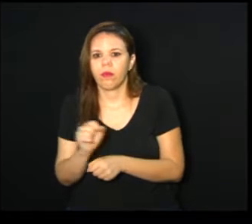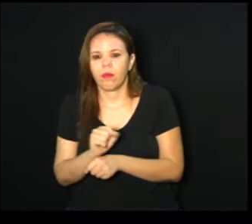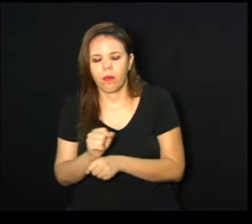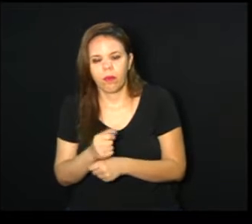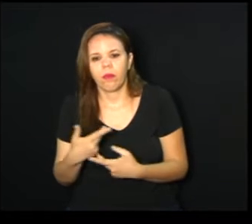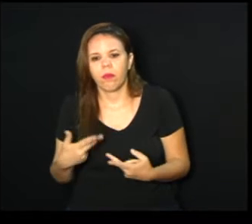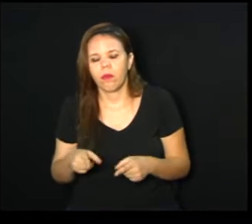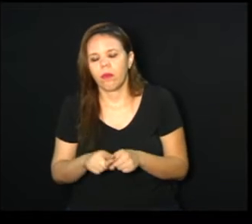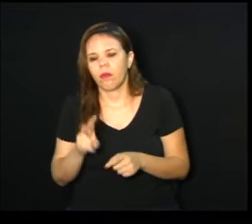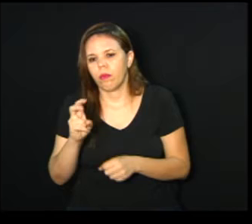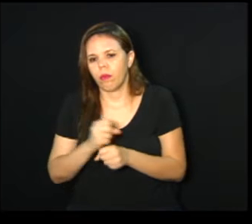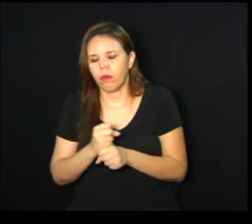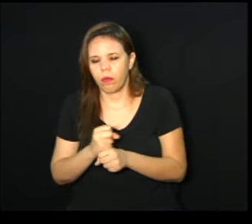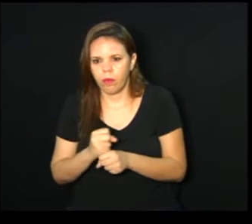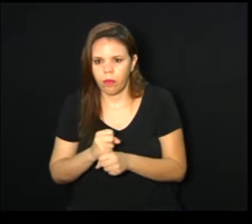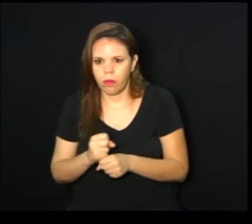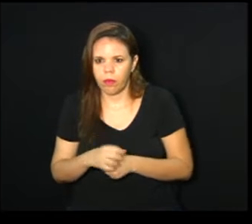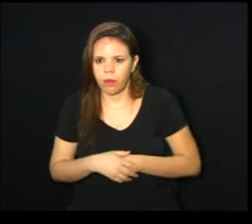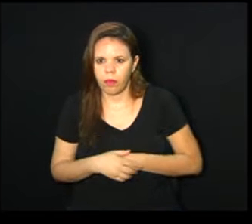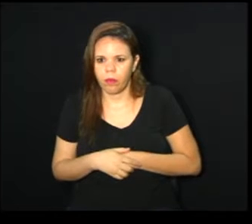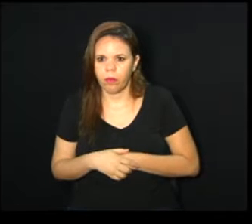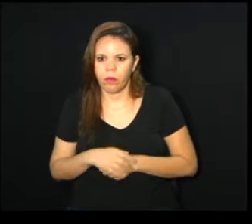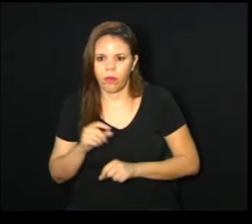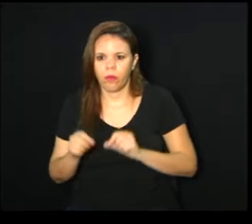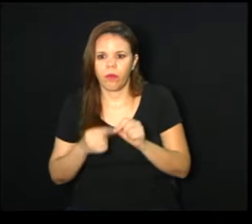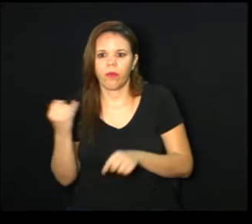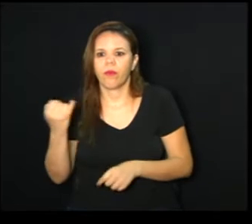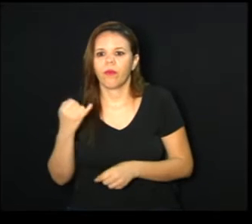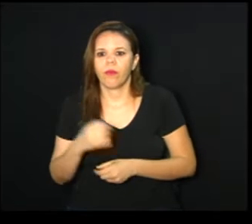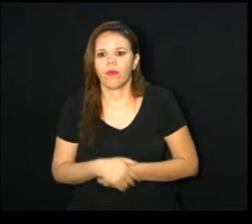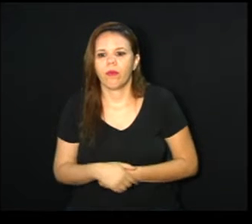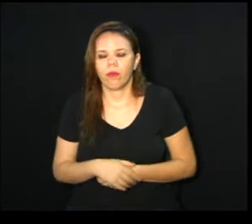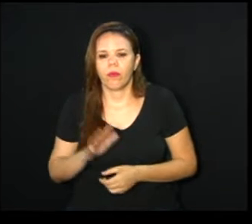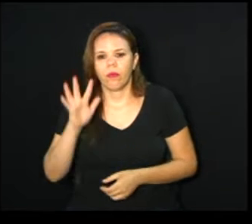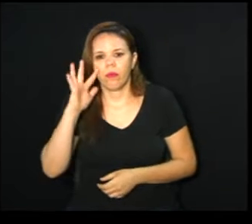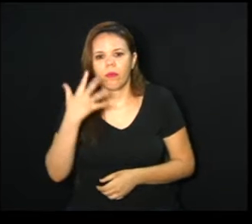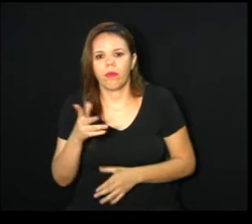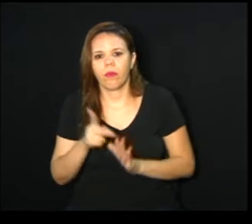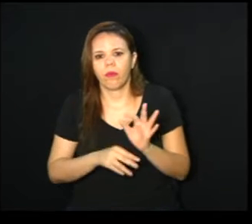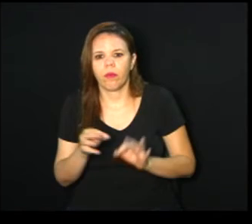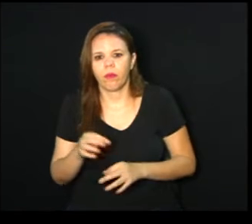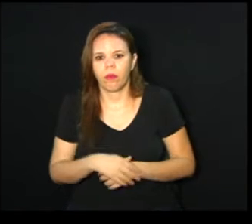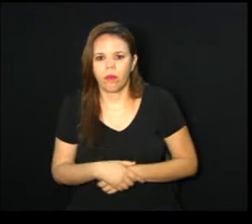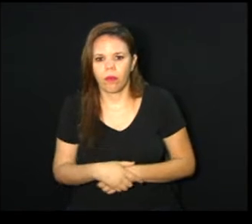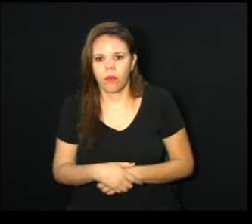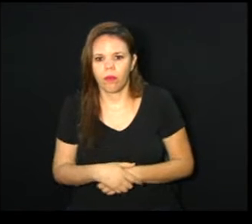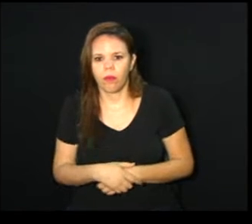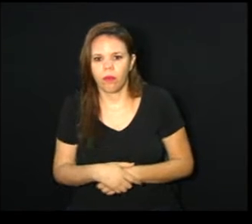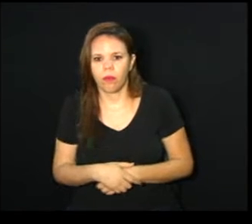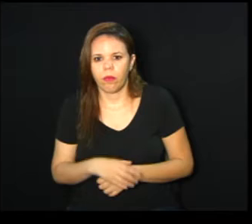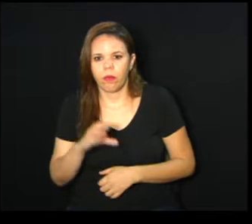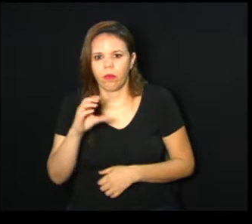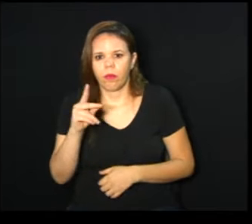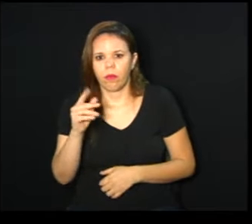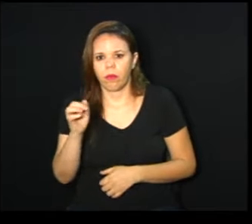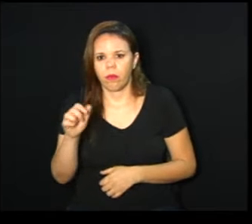5 anos, o que foi de suma importância para os resultados do projeto. Além disso, a